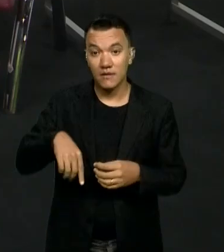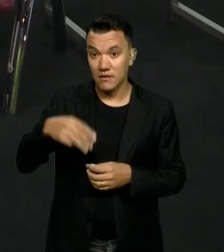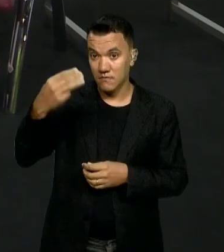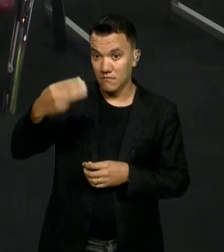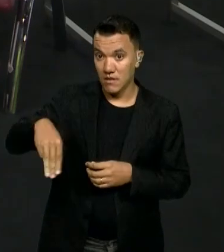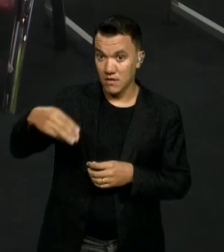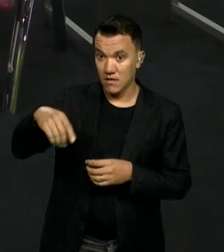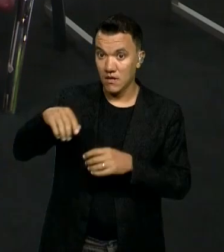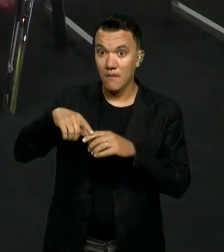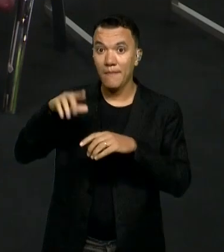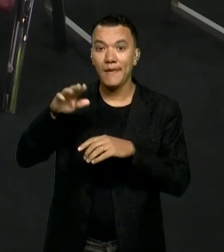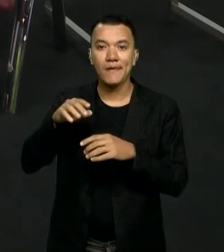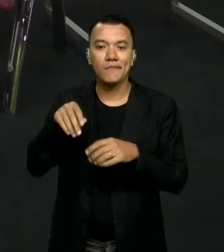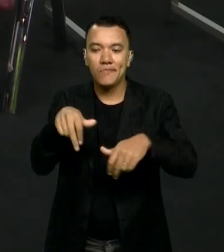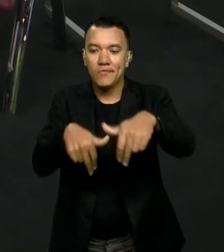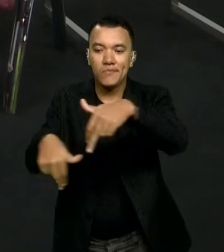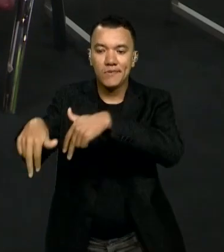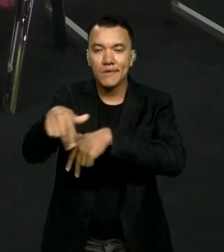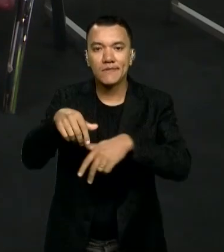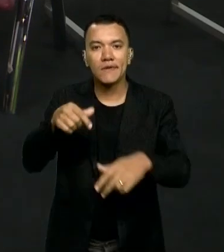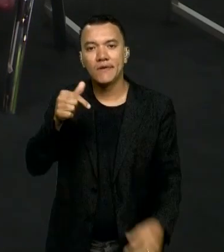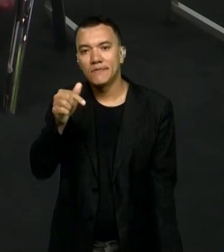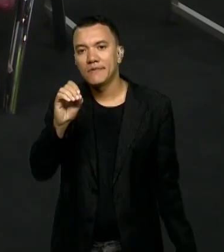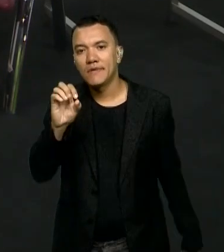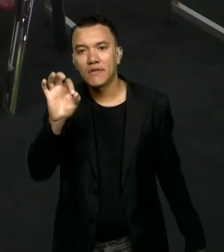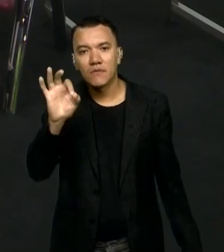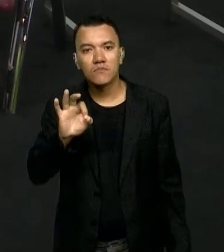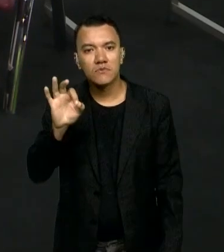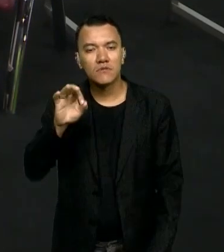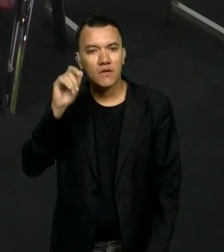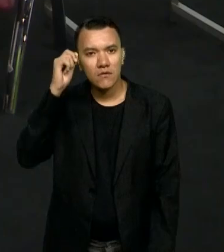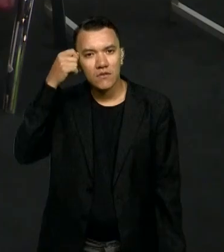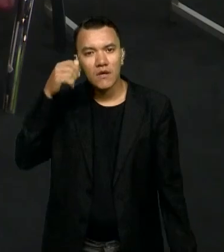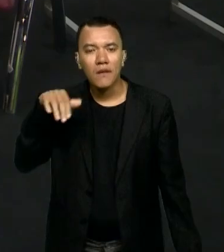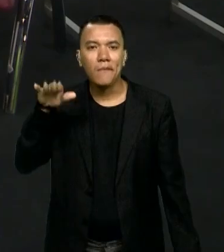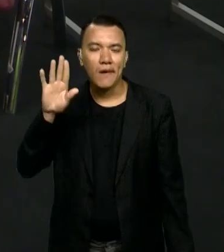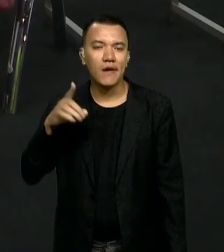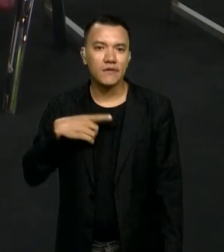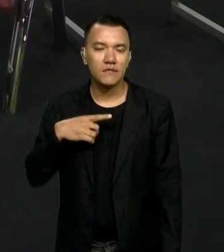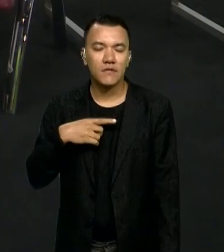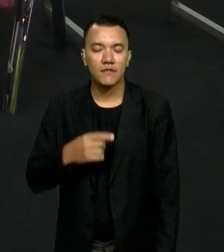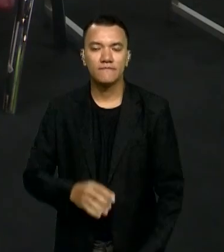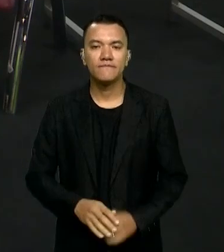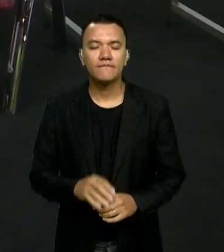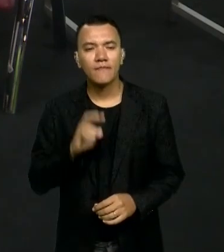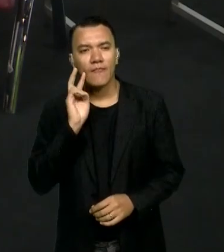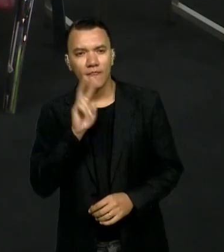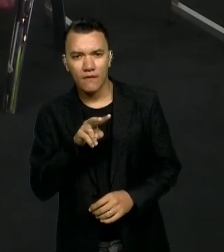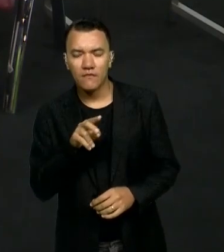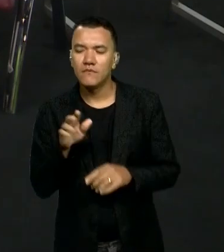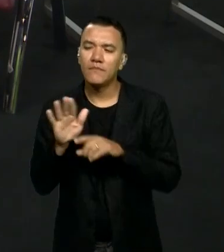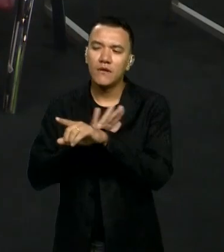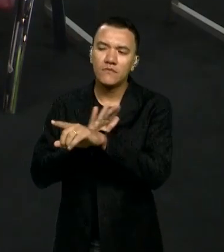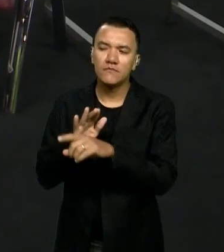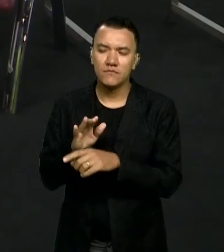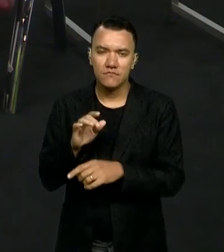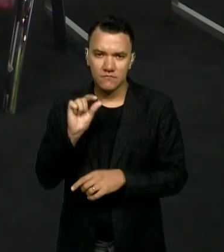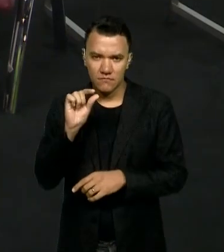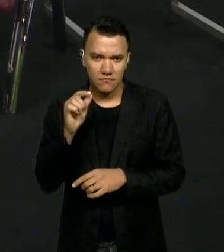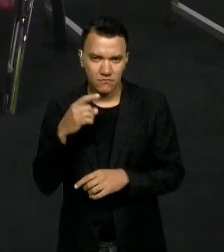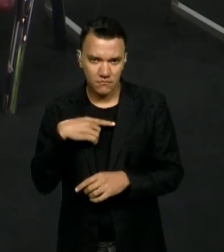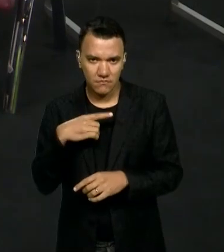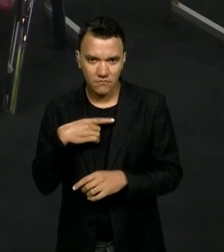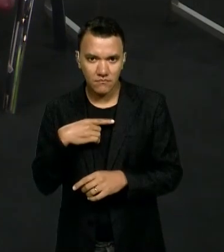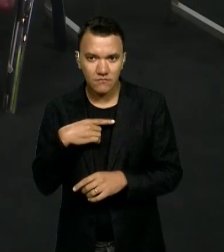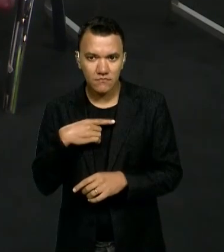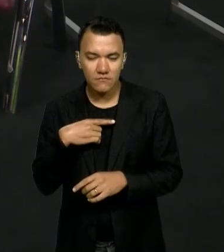da população é negra, não é? E aí, essa visibilidade, eu te pergunto, ela é muito recente também, né?